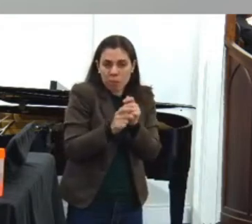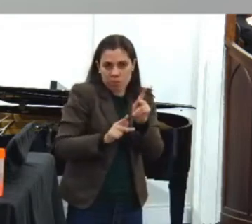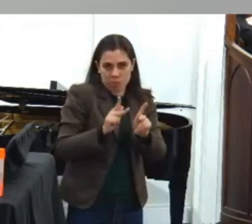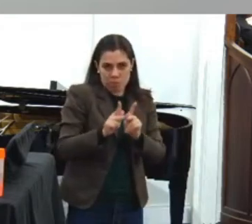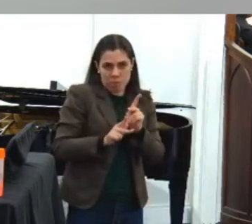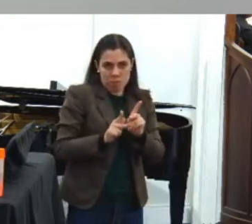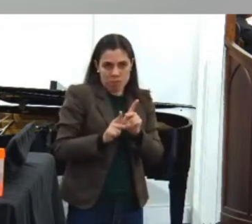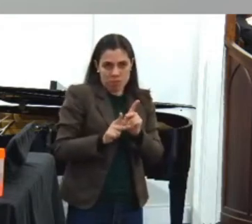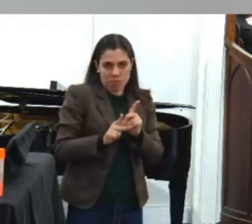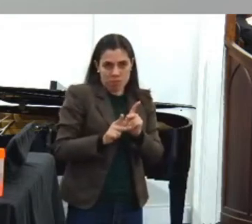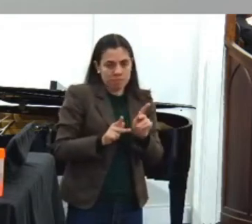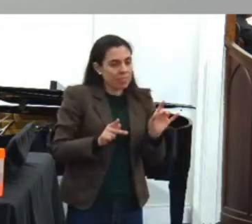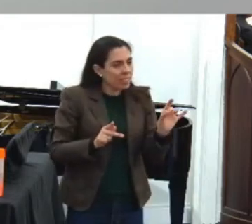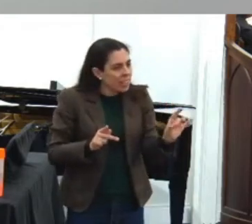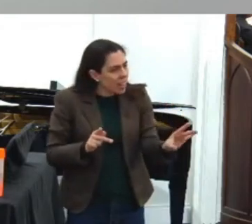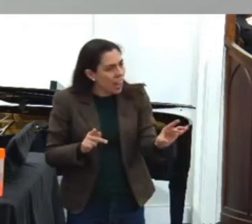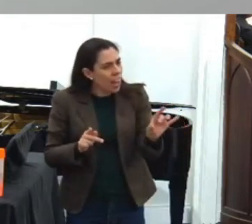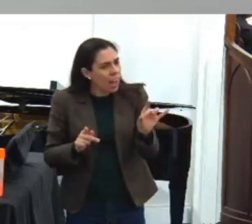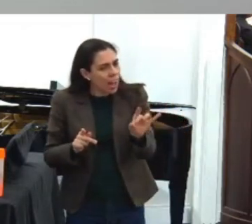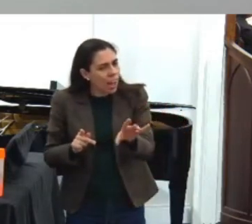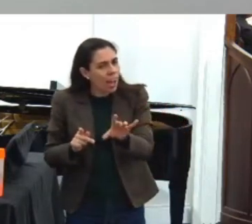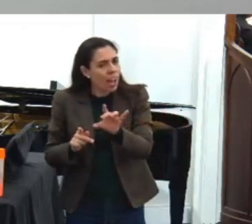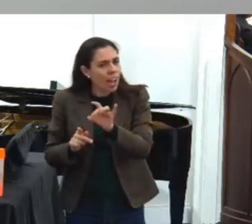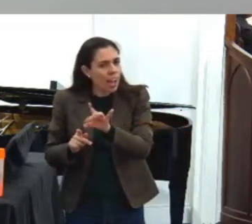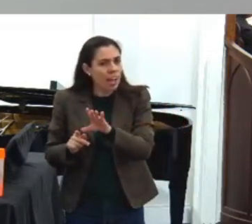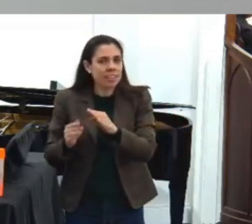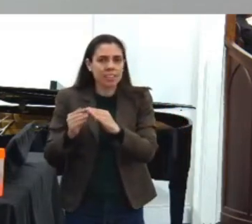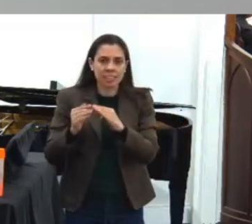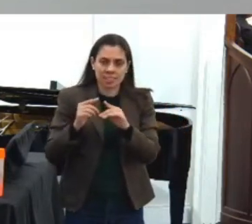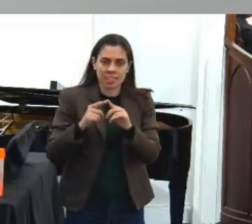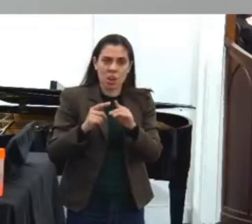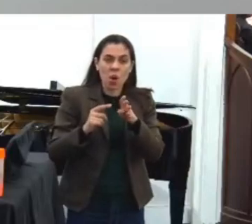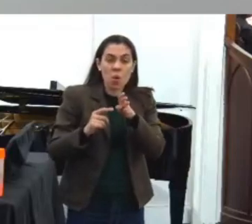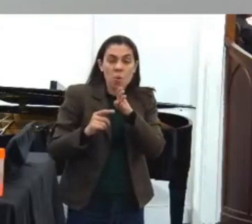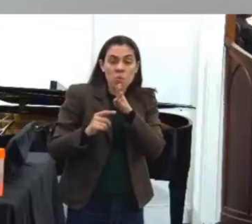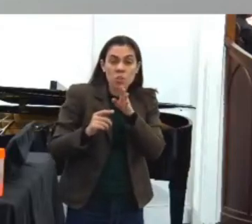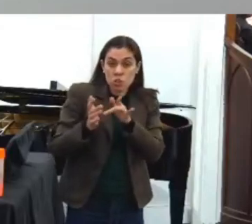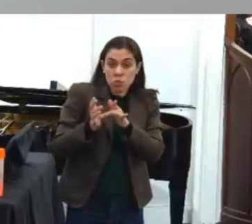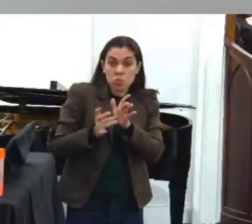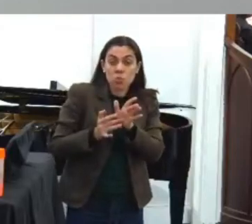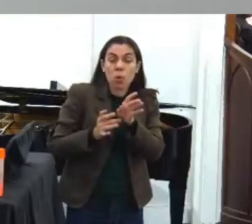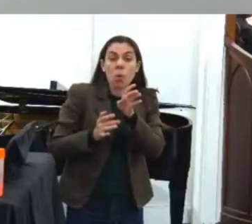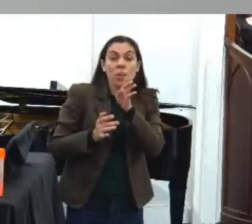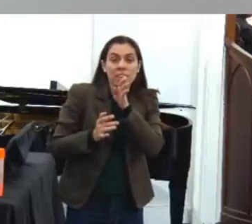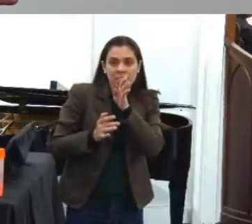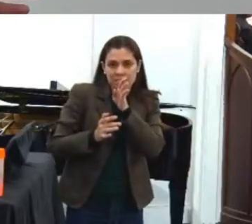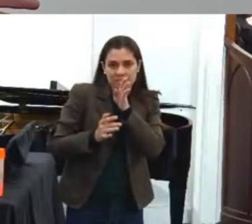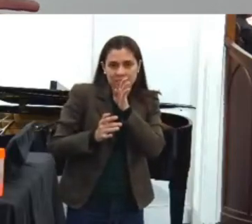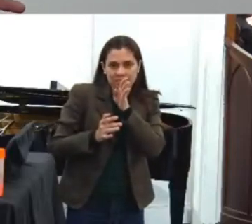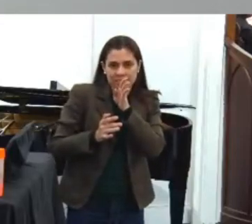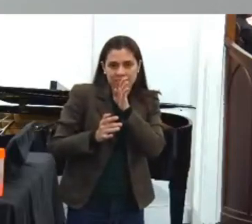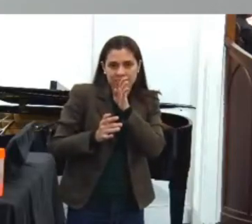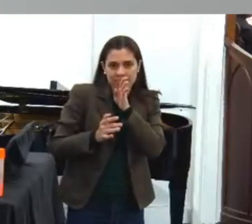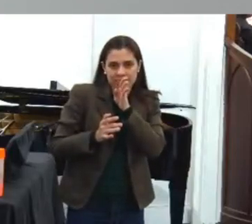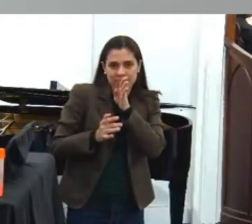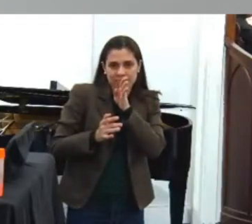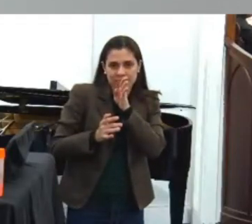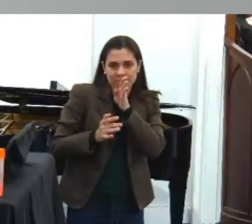e que trata cada igreja de uma forma particular. Esse pastor não escreve uma